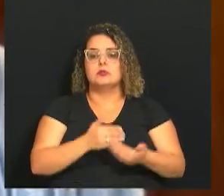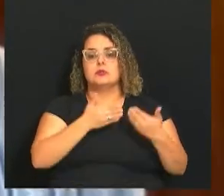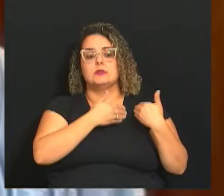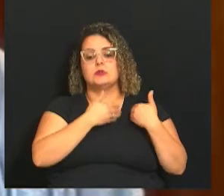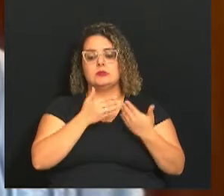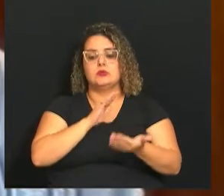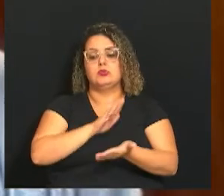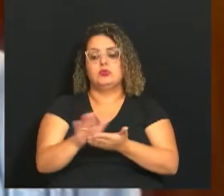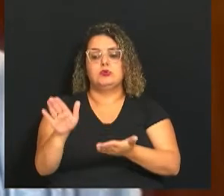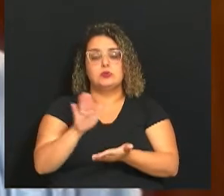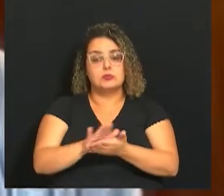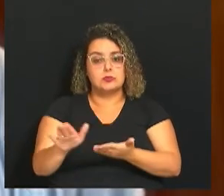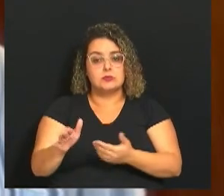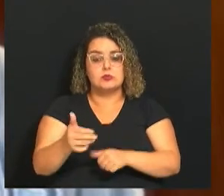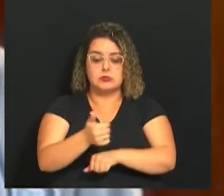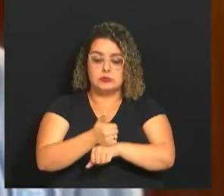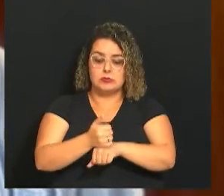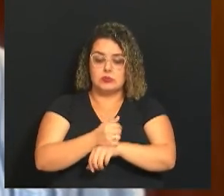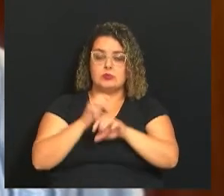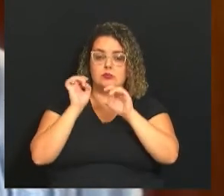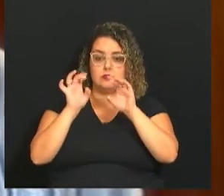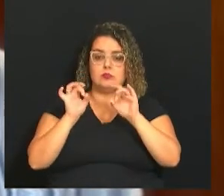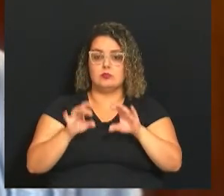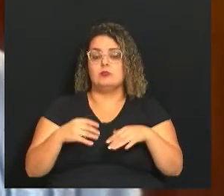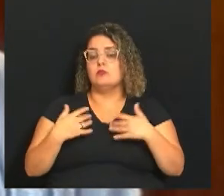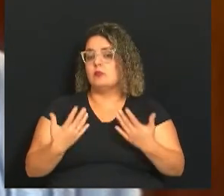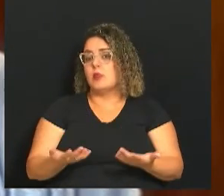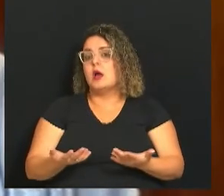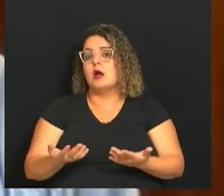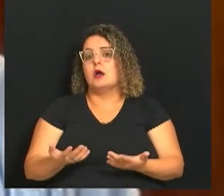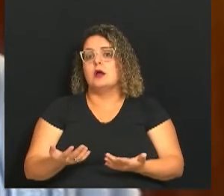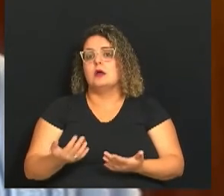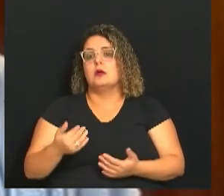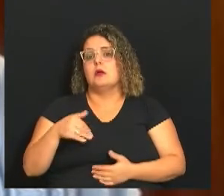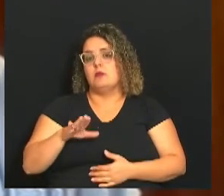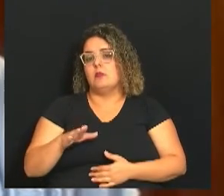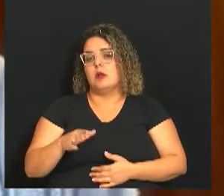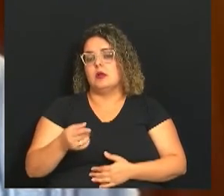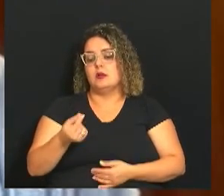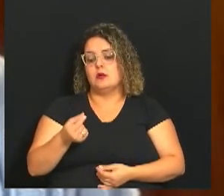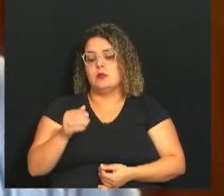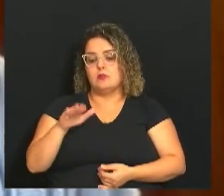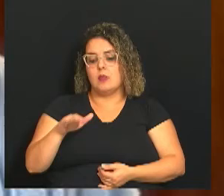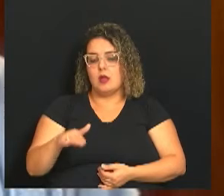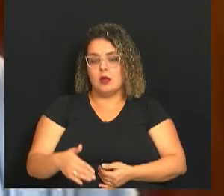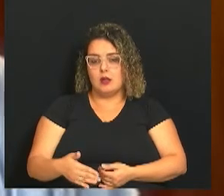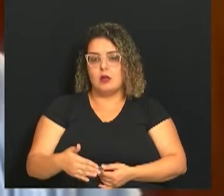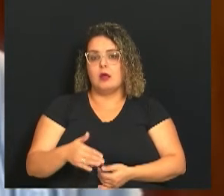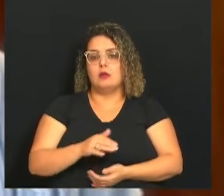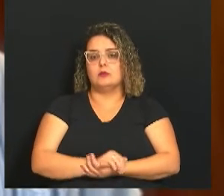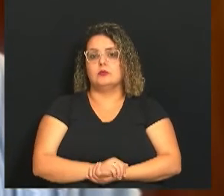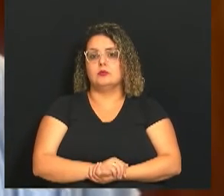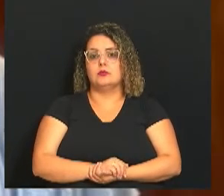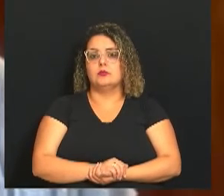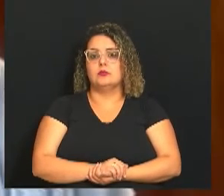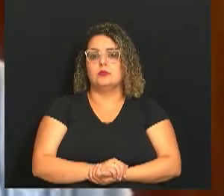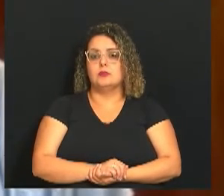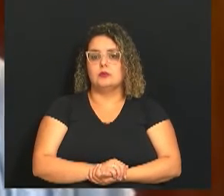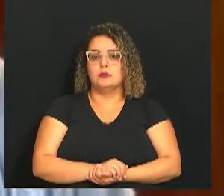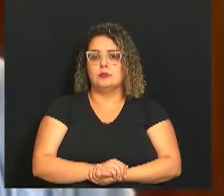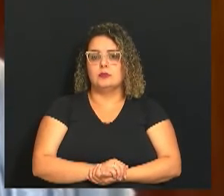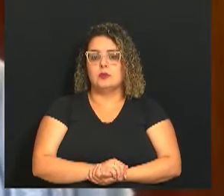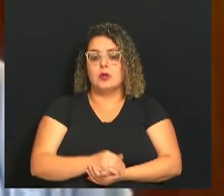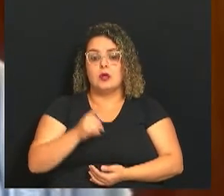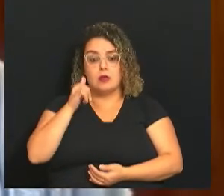ter um profissional especializado. Mas é muito mais barato, né? É muito mais barato você prevenir,